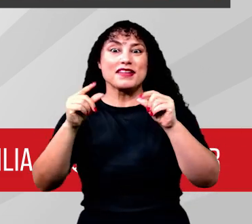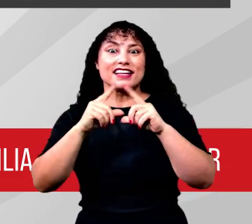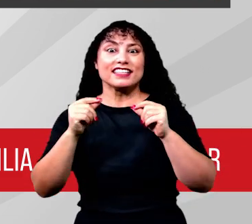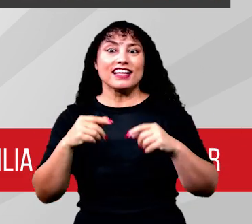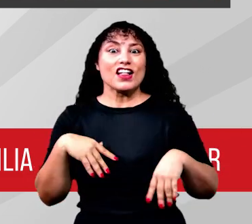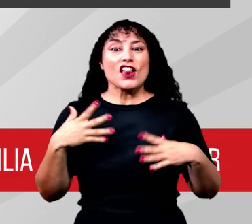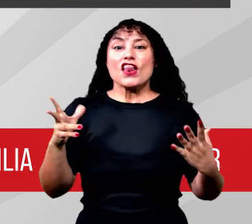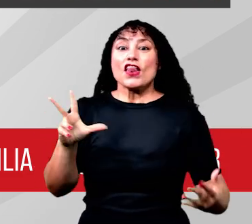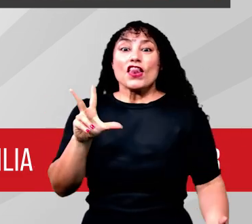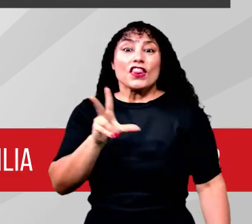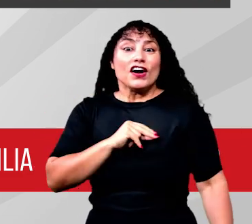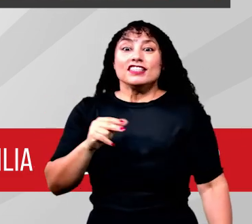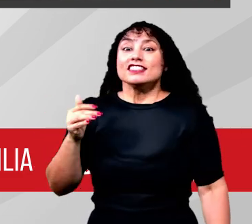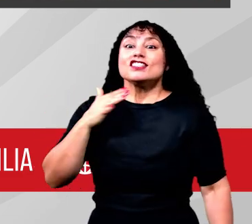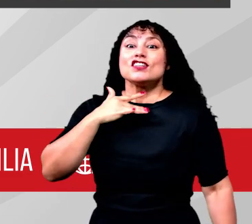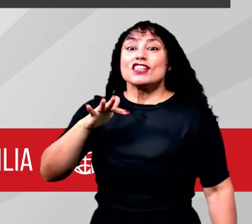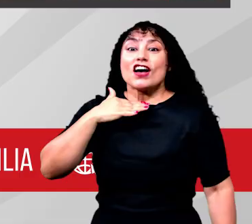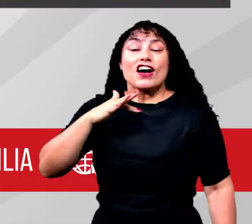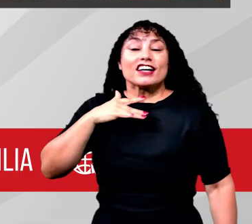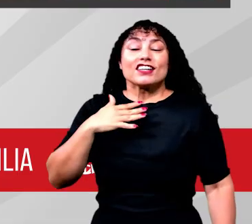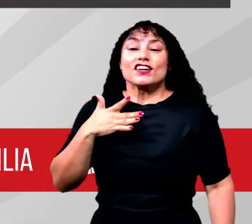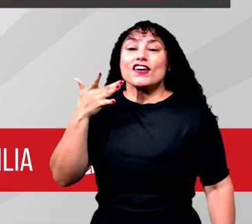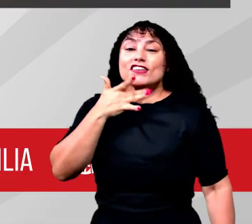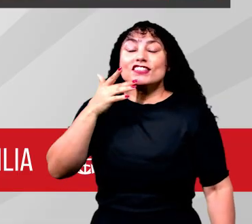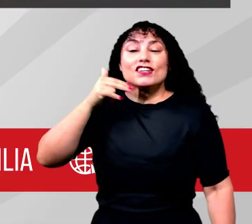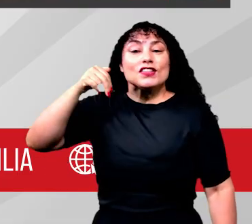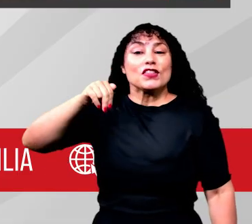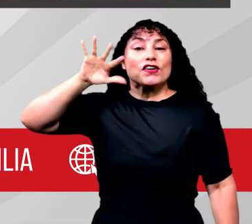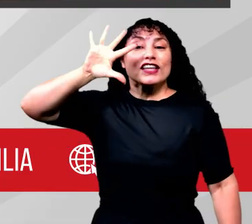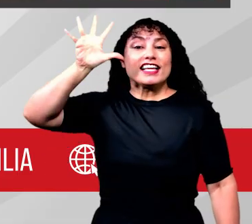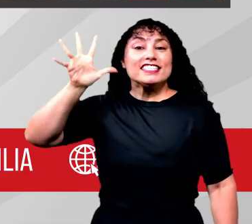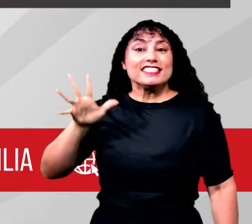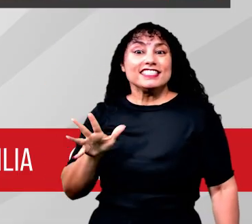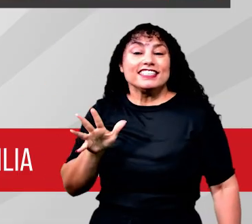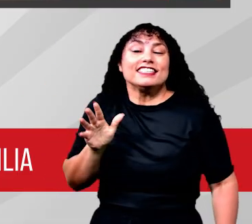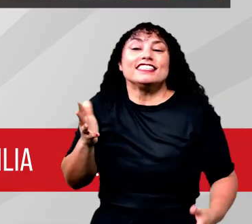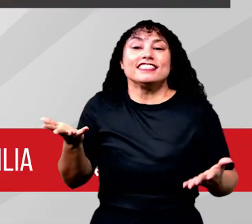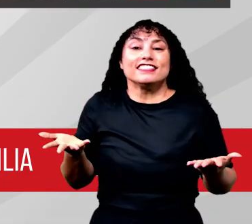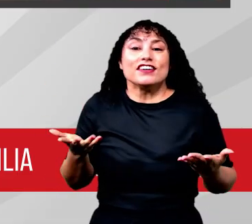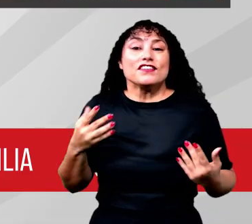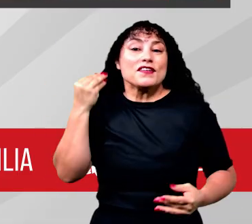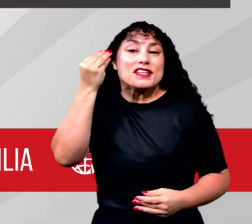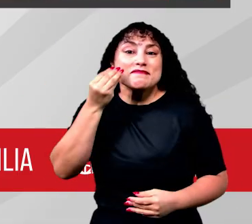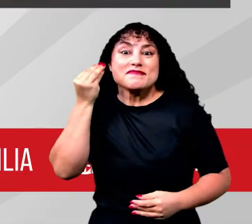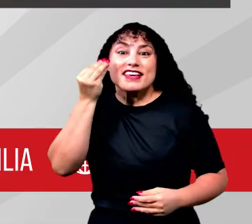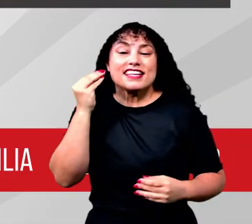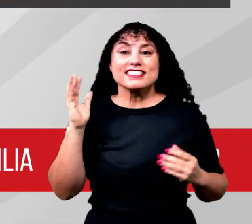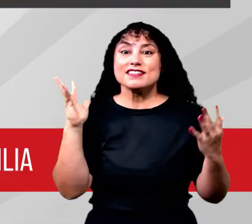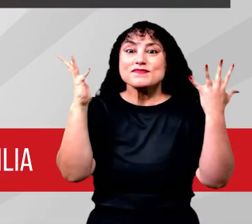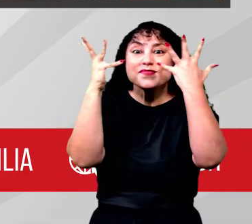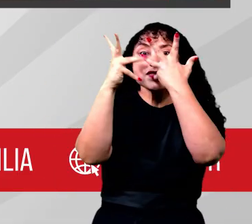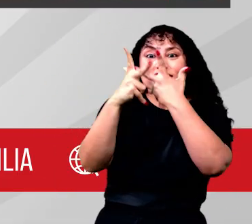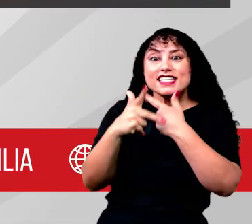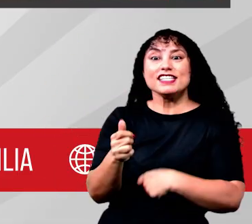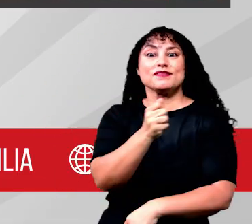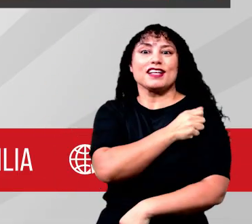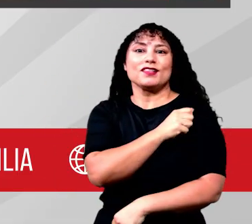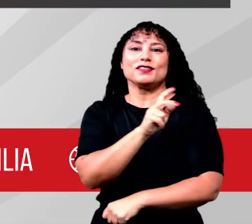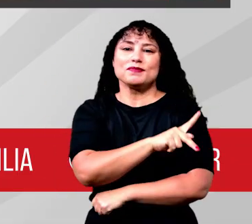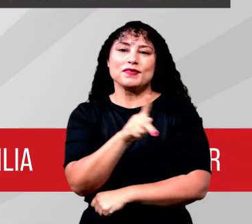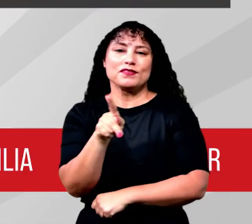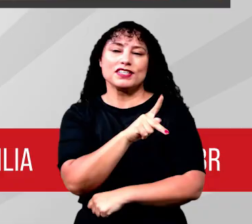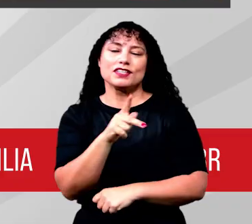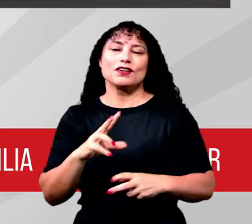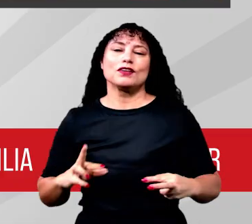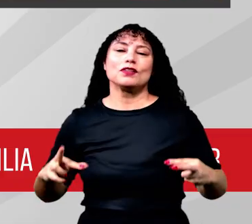que sotaque gostoso, nordestino, né? E eu acho que foi uma experiência muito bonita para os alunos e para os professores essa